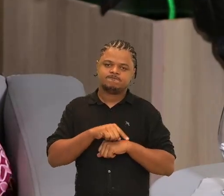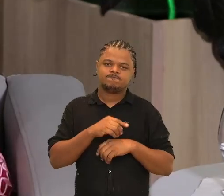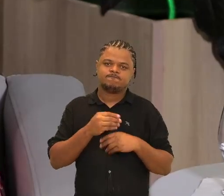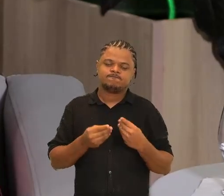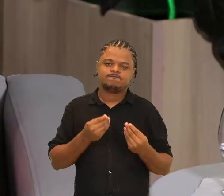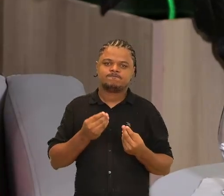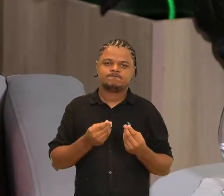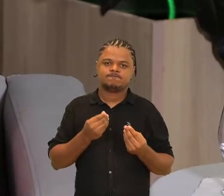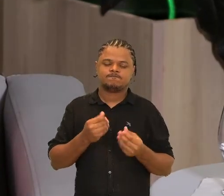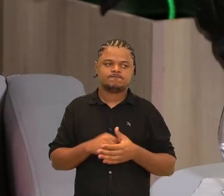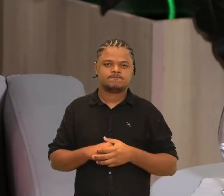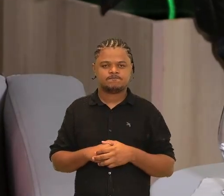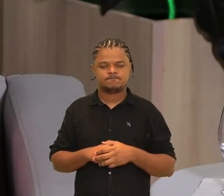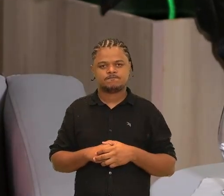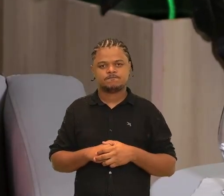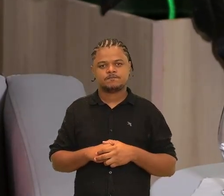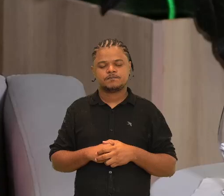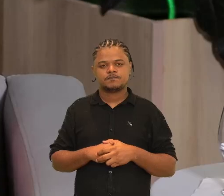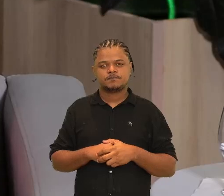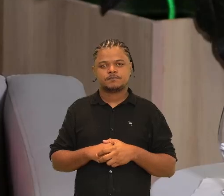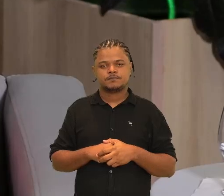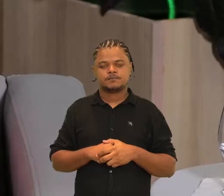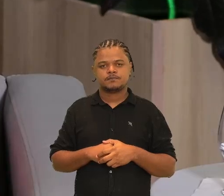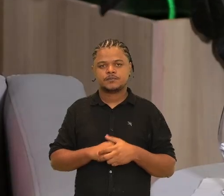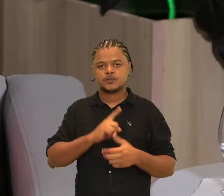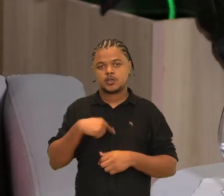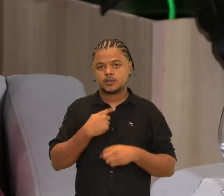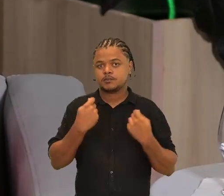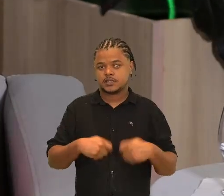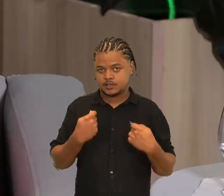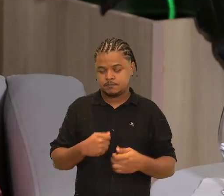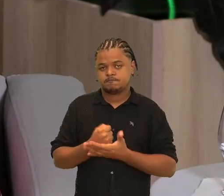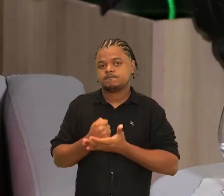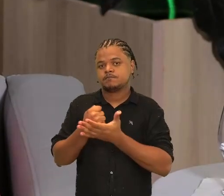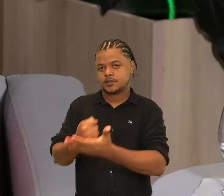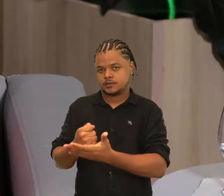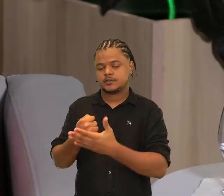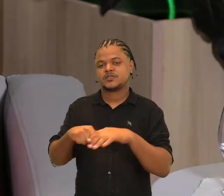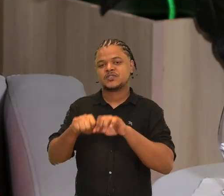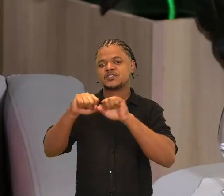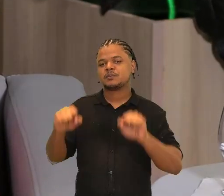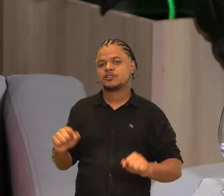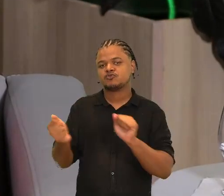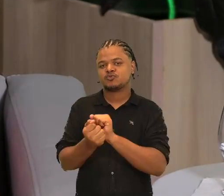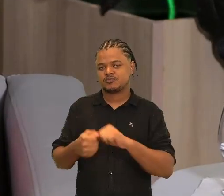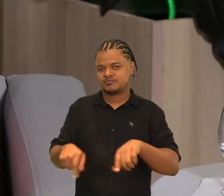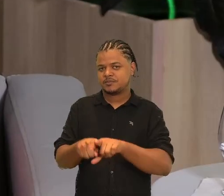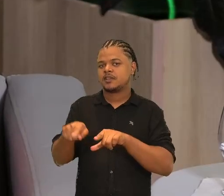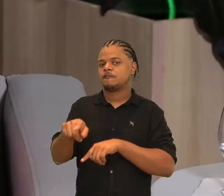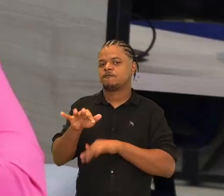crônicas toda. Então, a gente precisa desse apoio e dessa rede junto com essa família também.